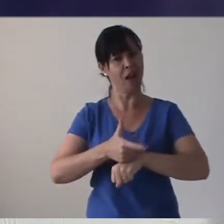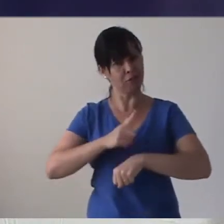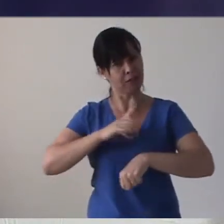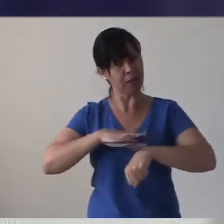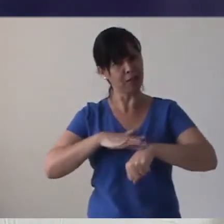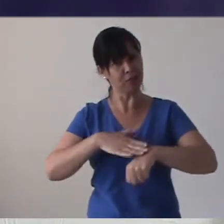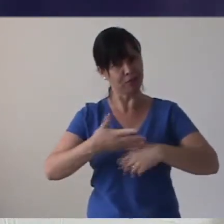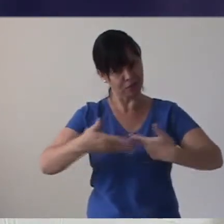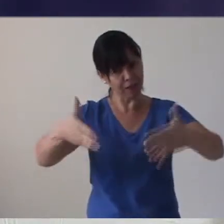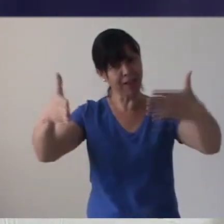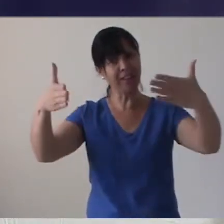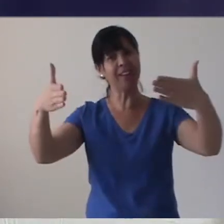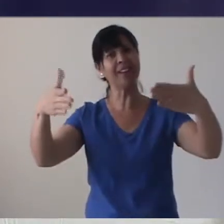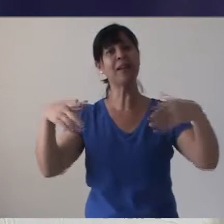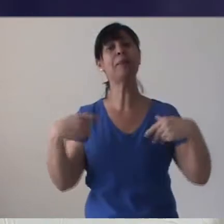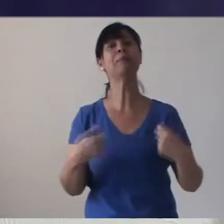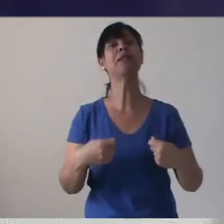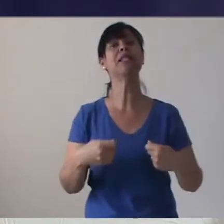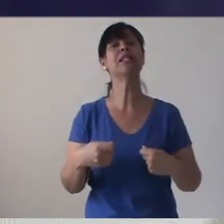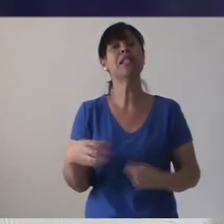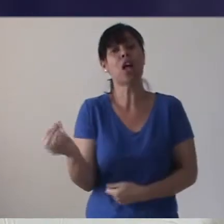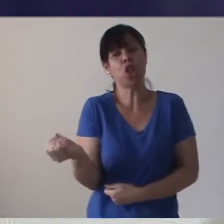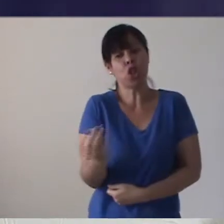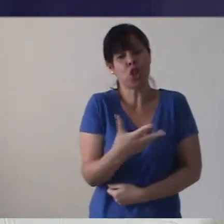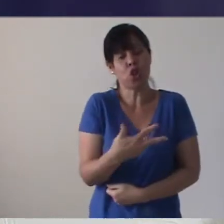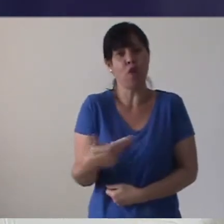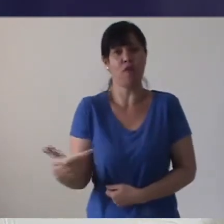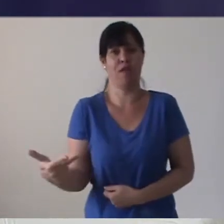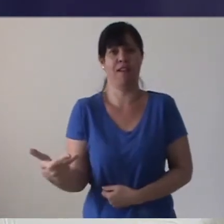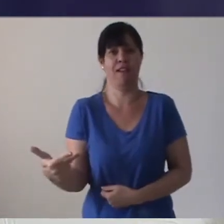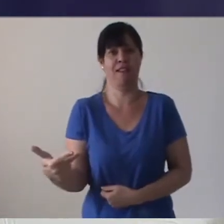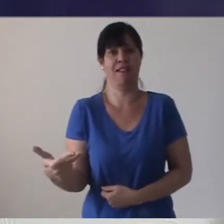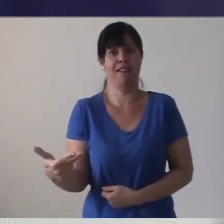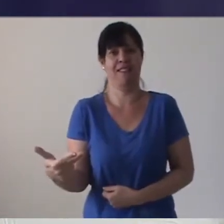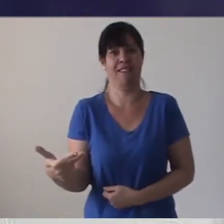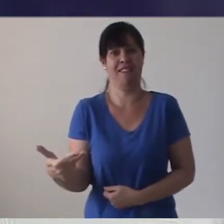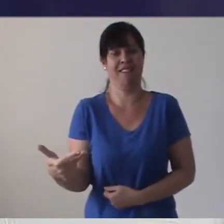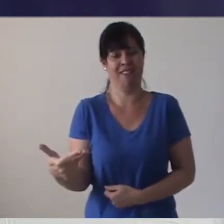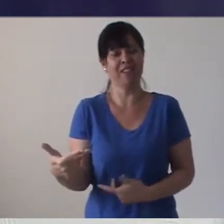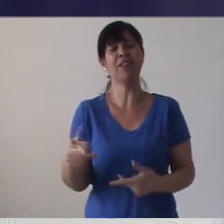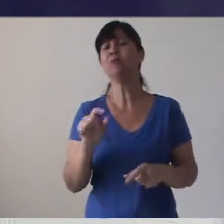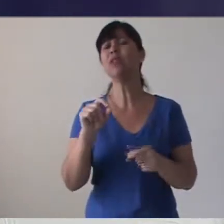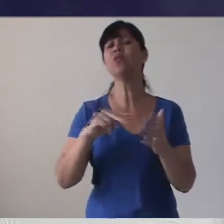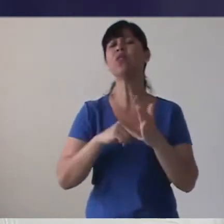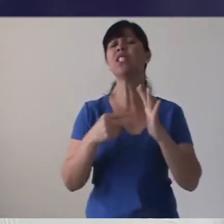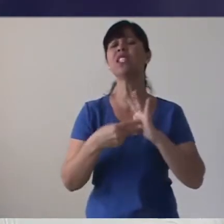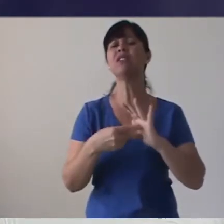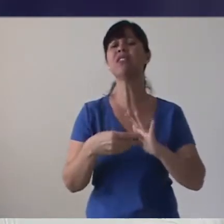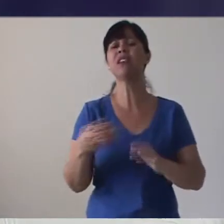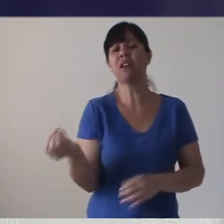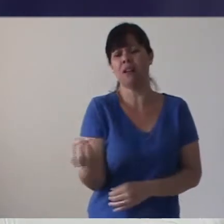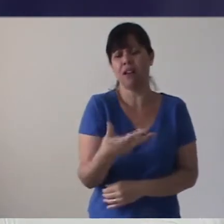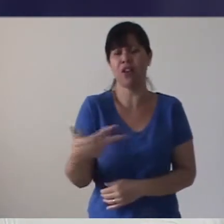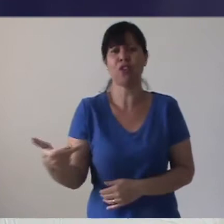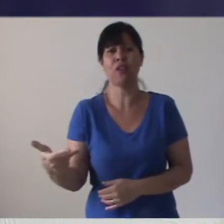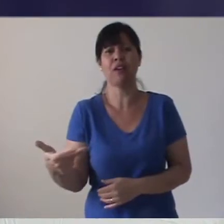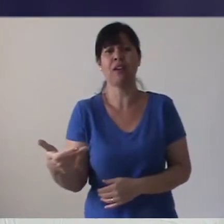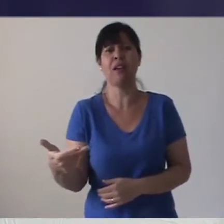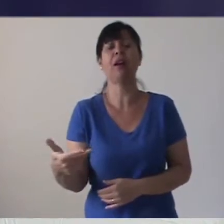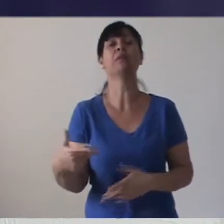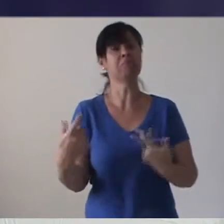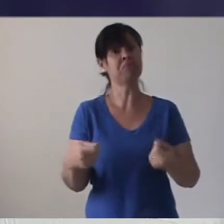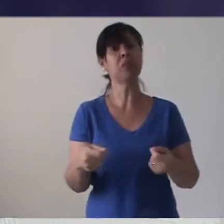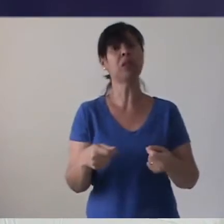onde ele precisa fazer essa inovação. Essa inovação nada mais é do que ele ir atrás